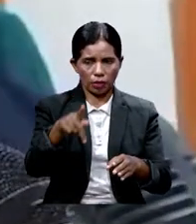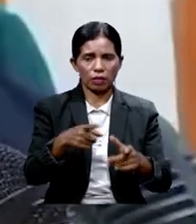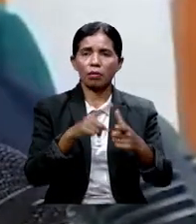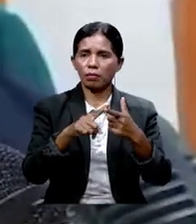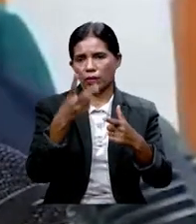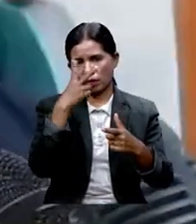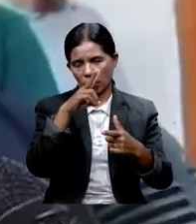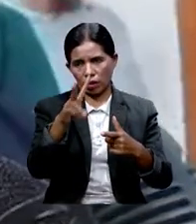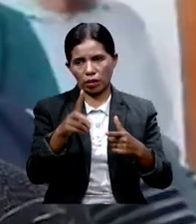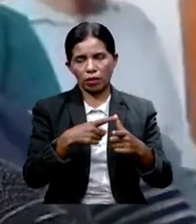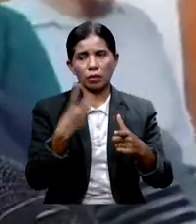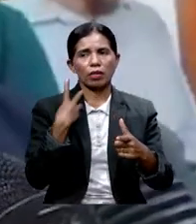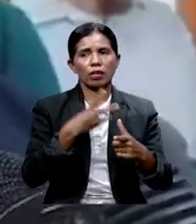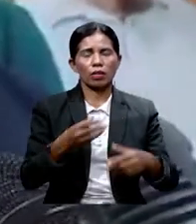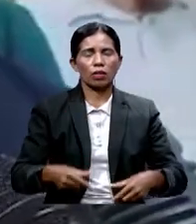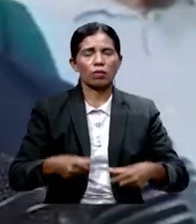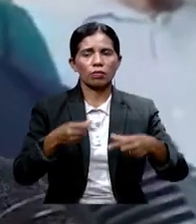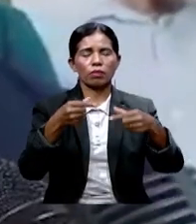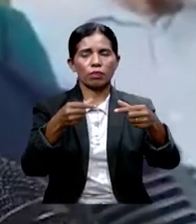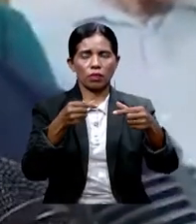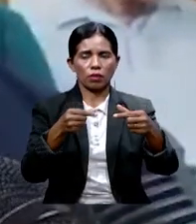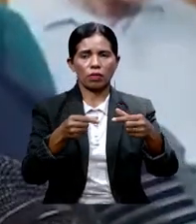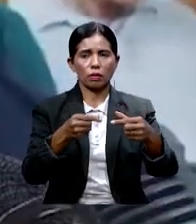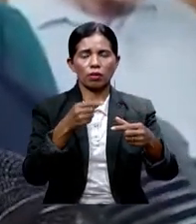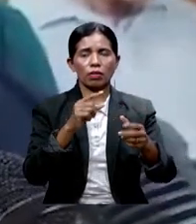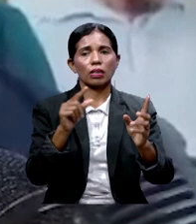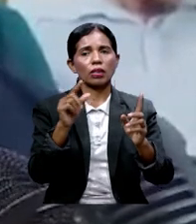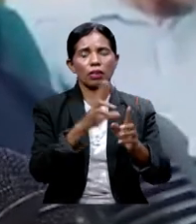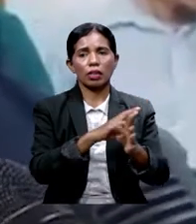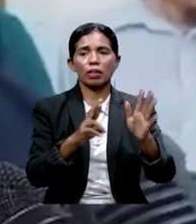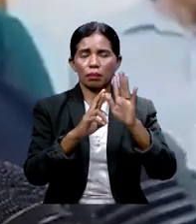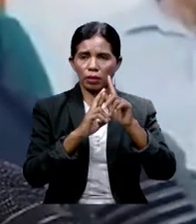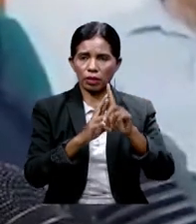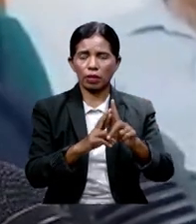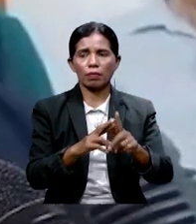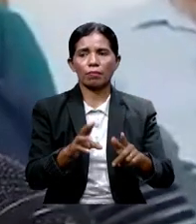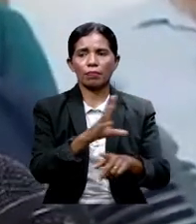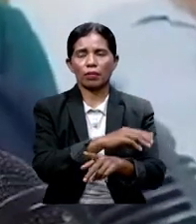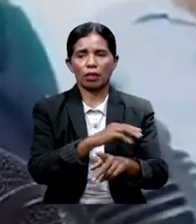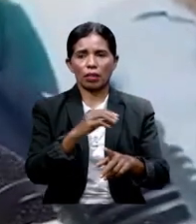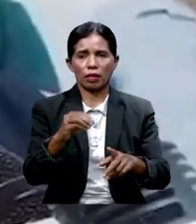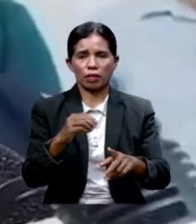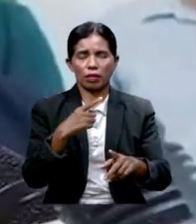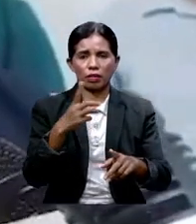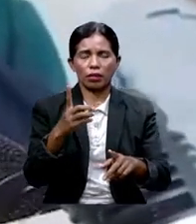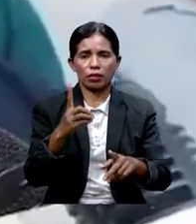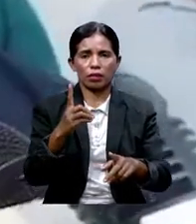e depois o Rimasita for recomendação também e a dra final ba